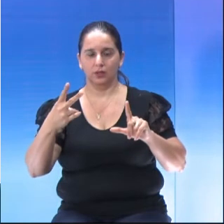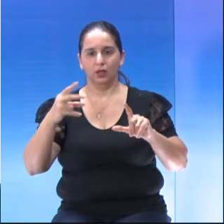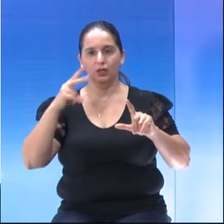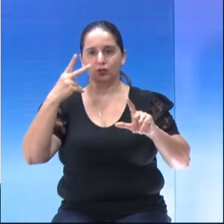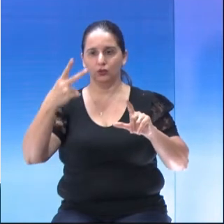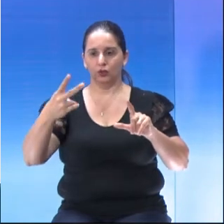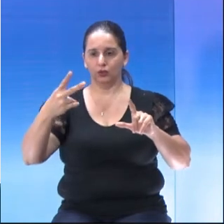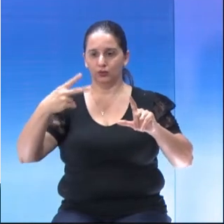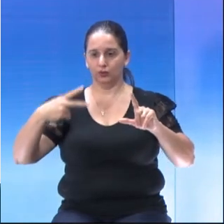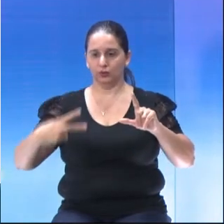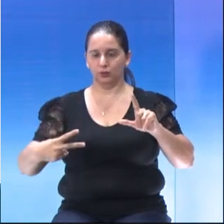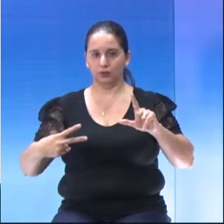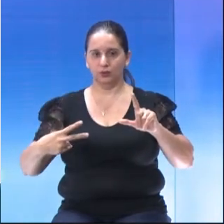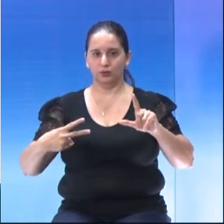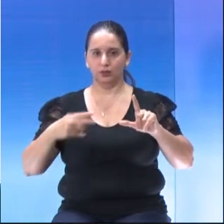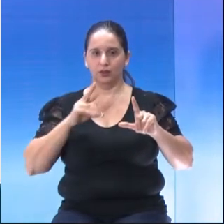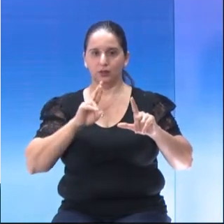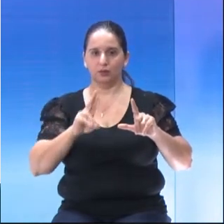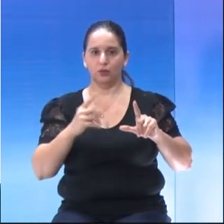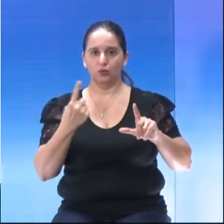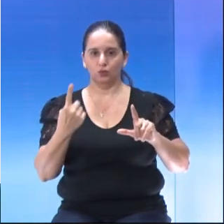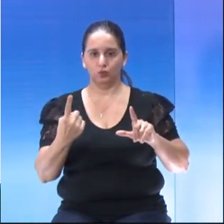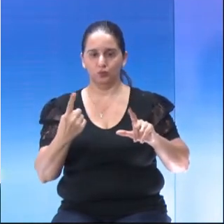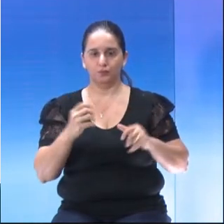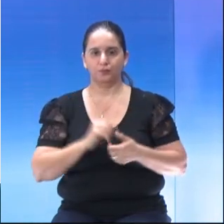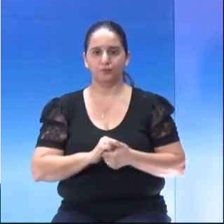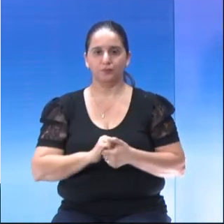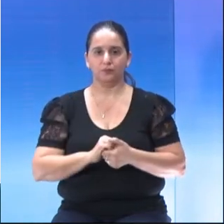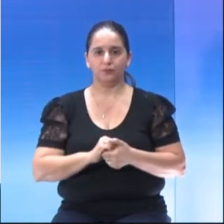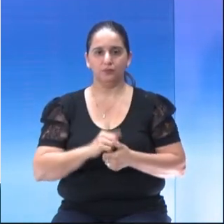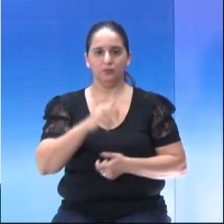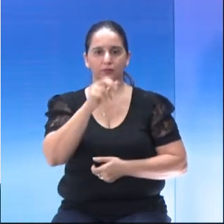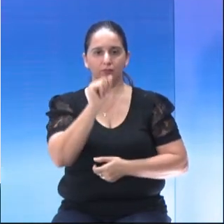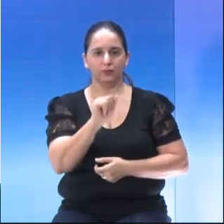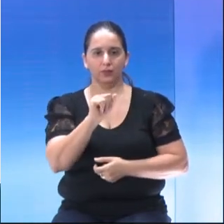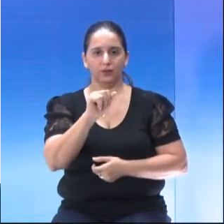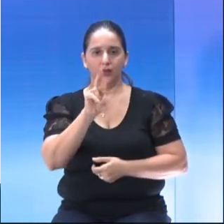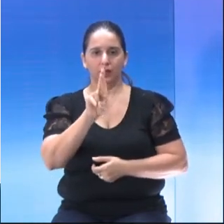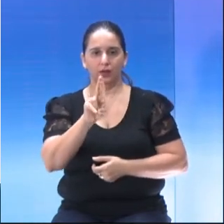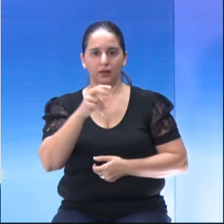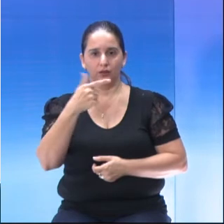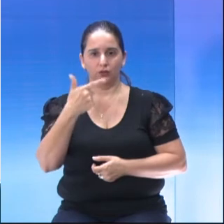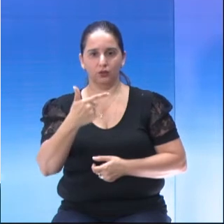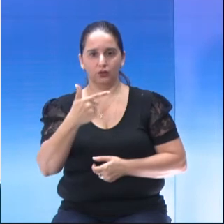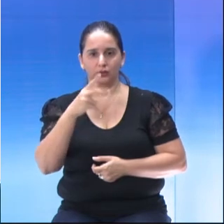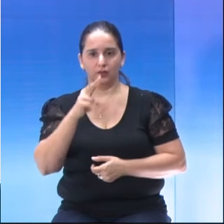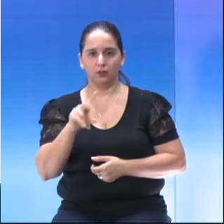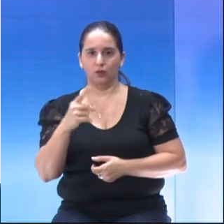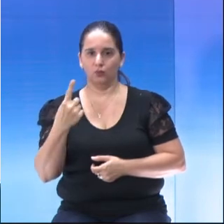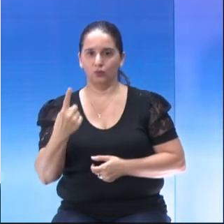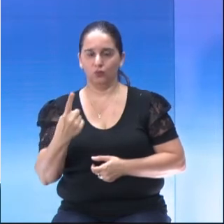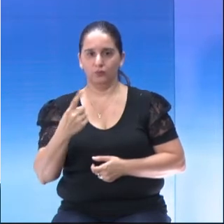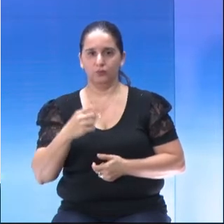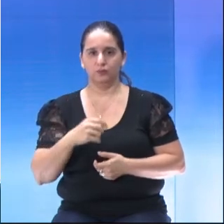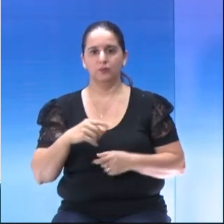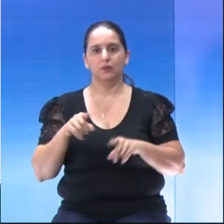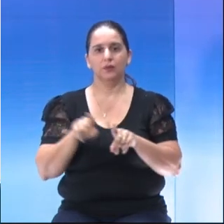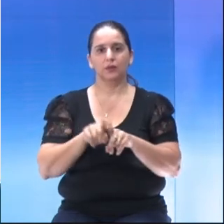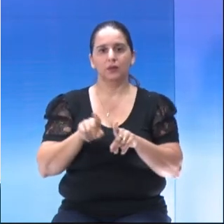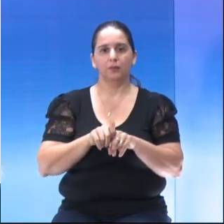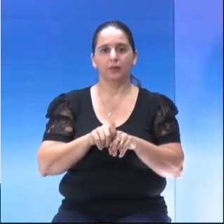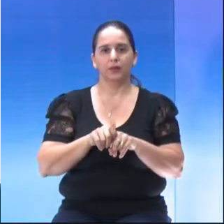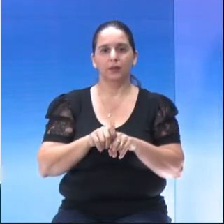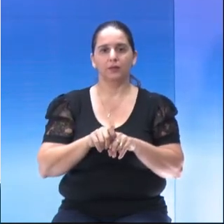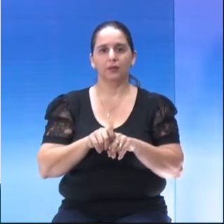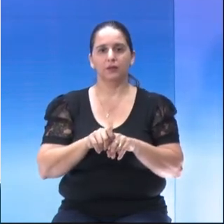2 dá 1. Então, pessoal, o que sobrou agora, eu vou procurar a área desse